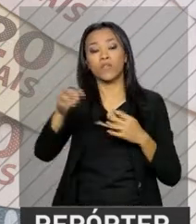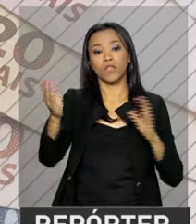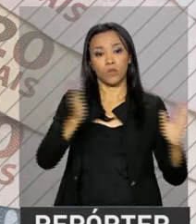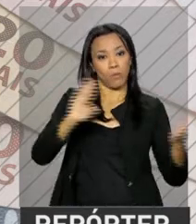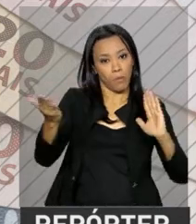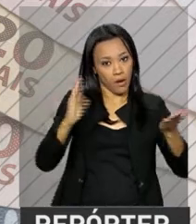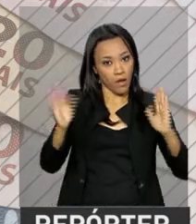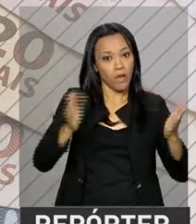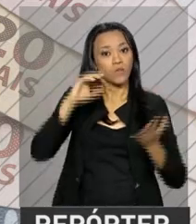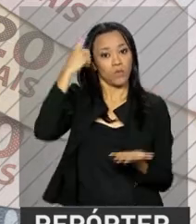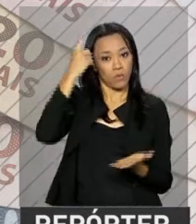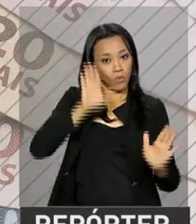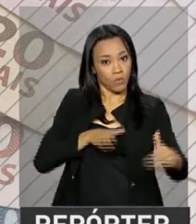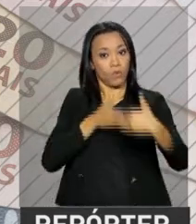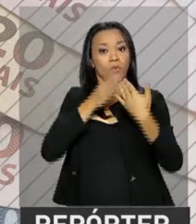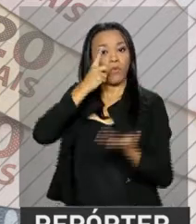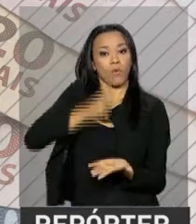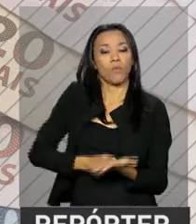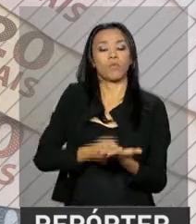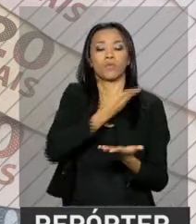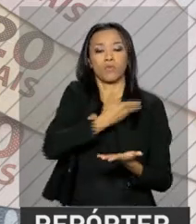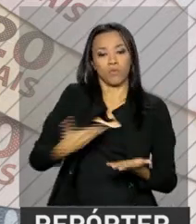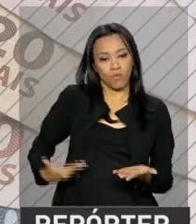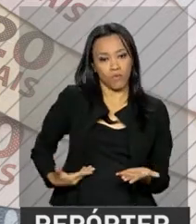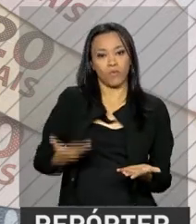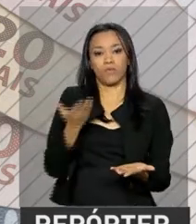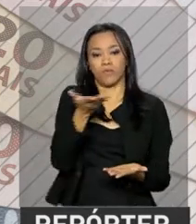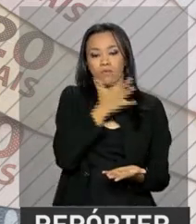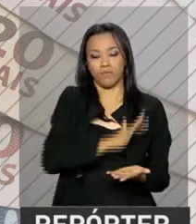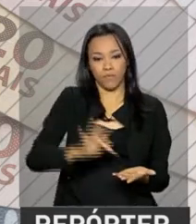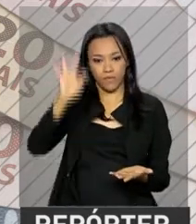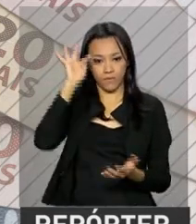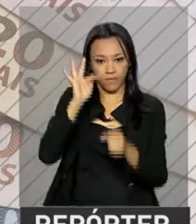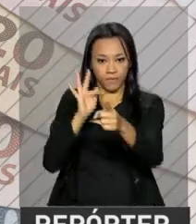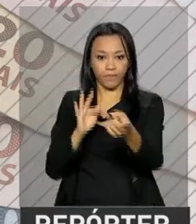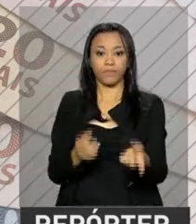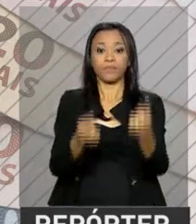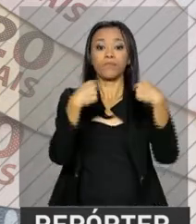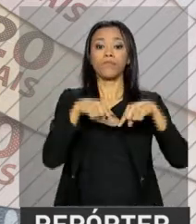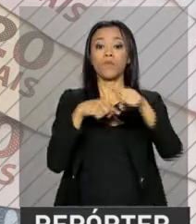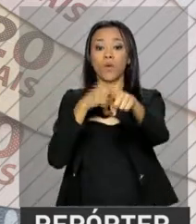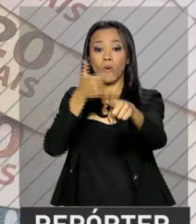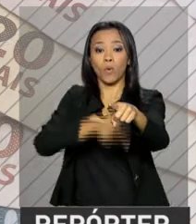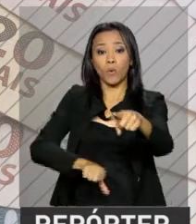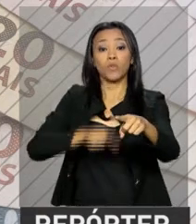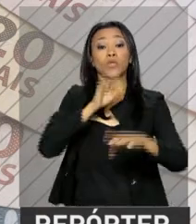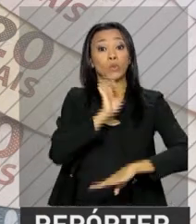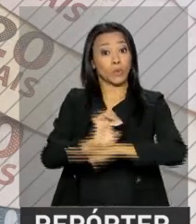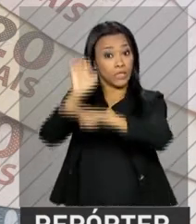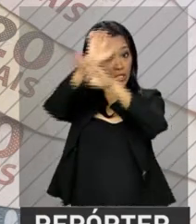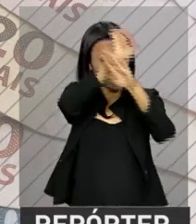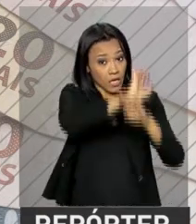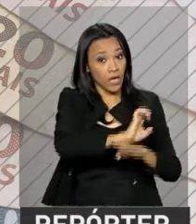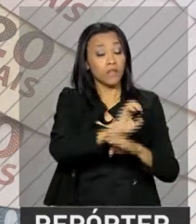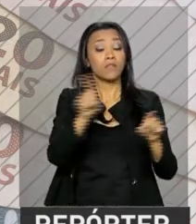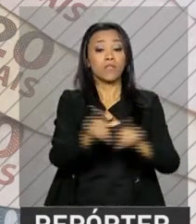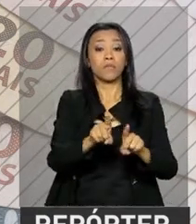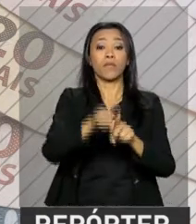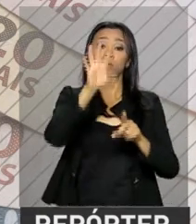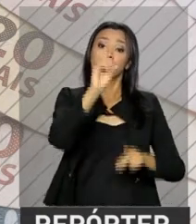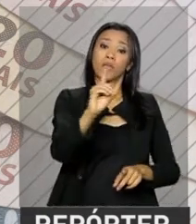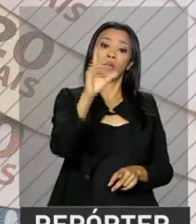feito com o governo no fim da década de 90 em contrapartida os estados e ao distrito federal